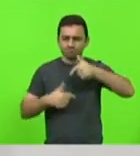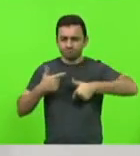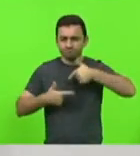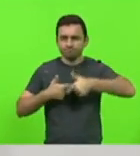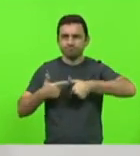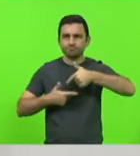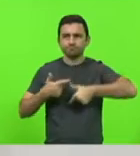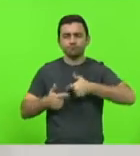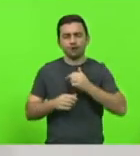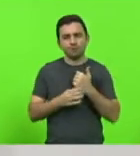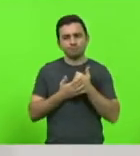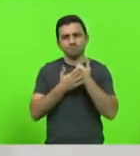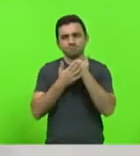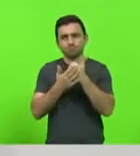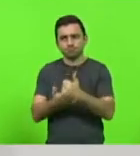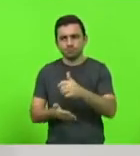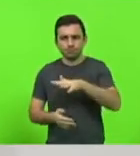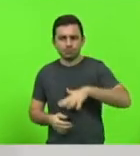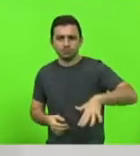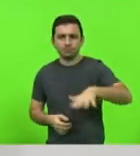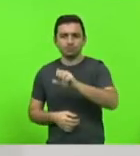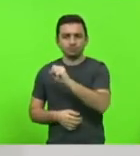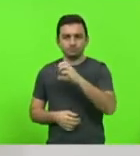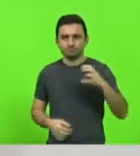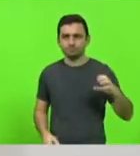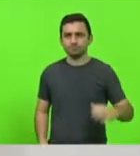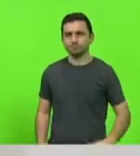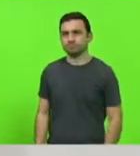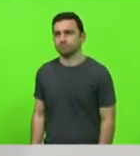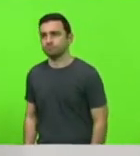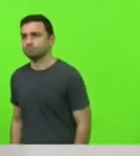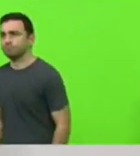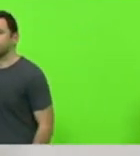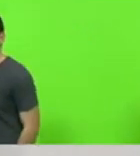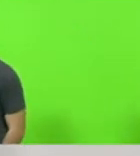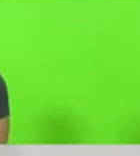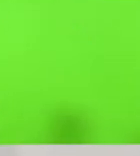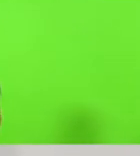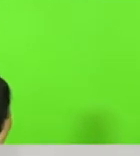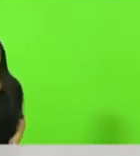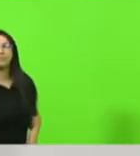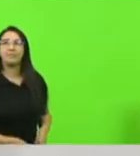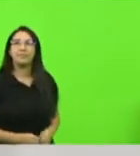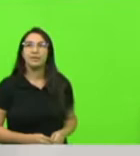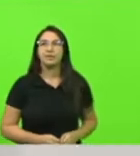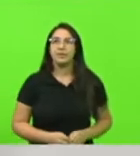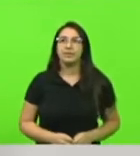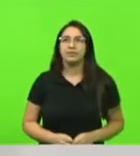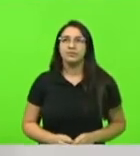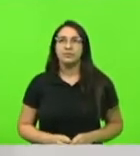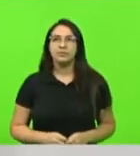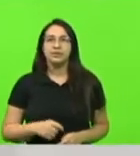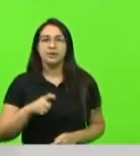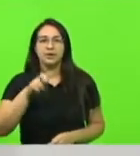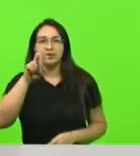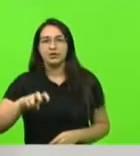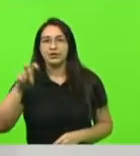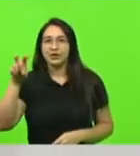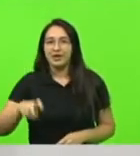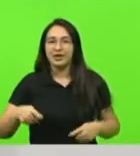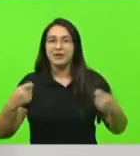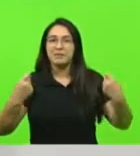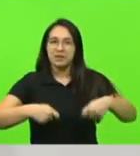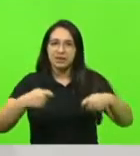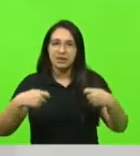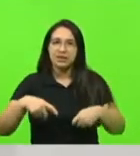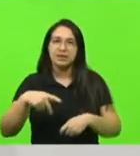povo catarinense. Represento a importante micro-região de Xanxerê, que tanto necessita de políticas públicas e